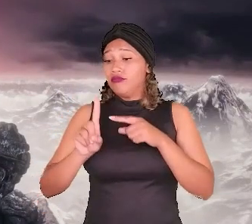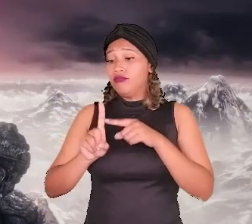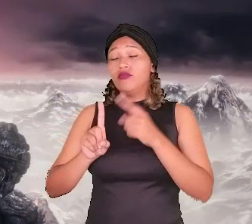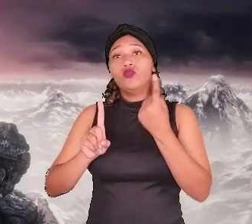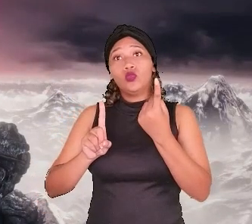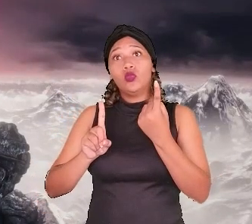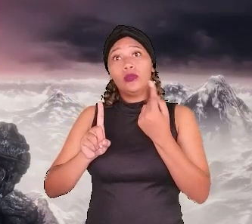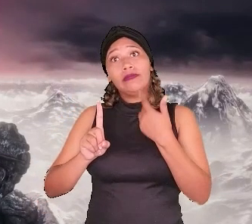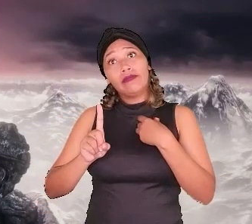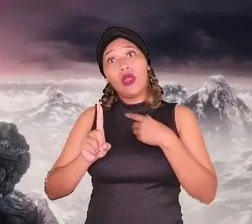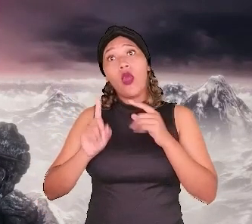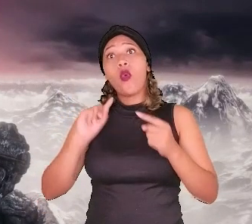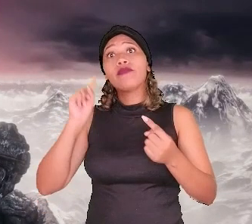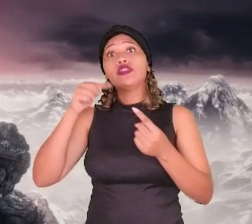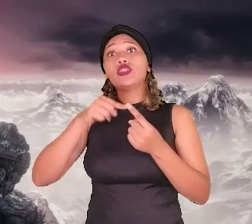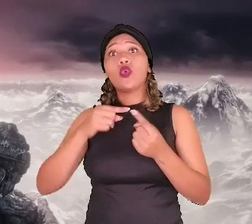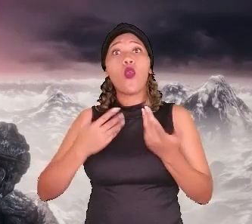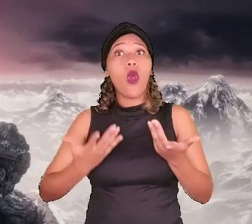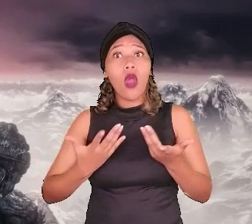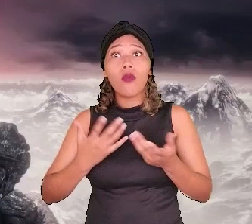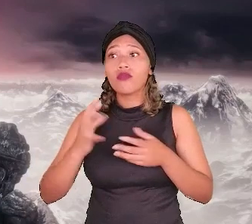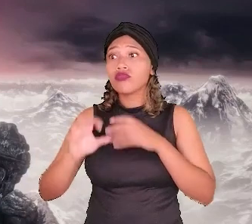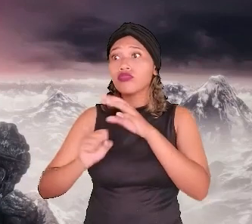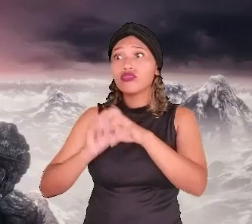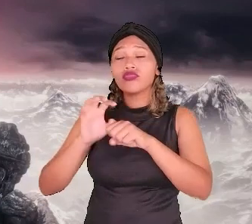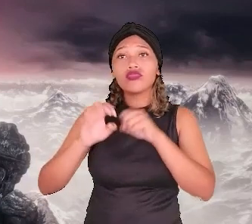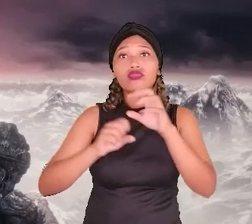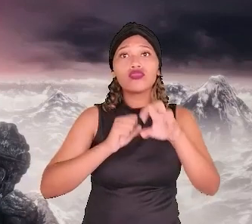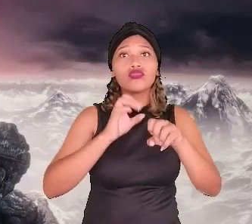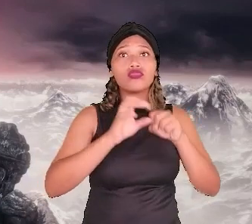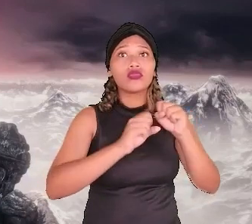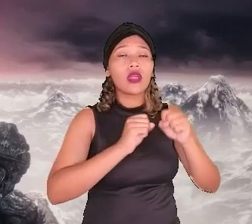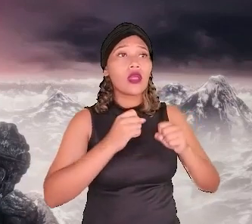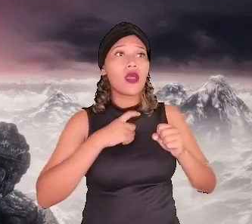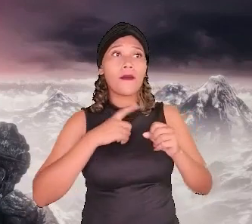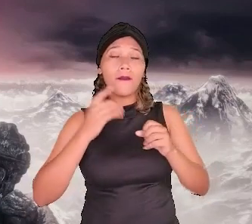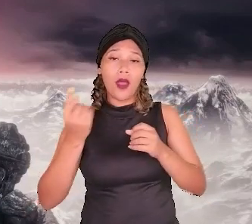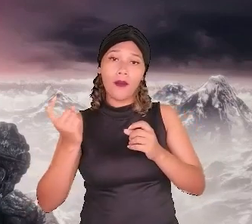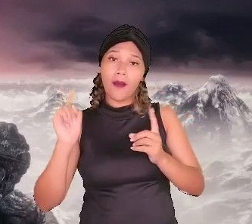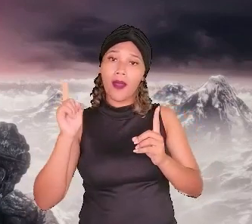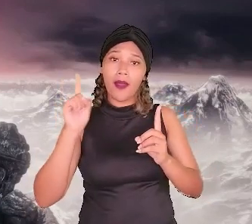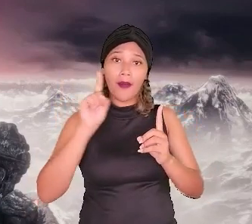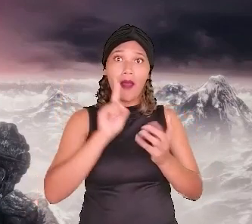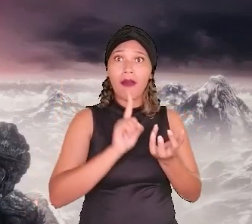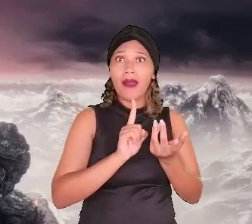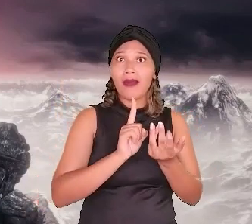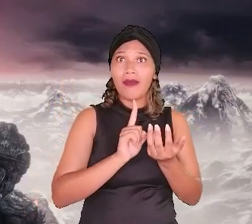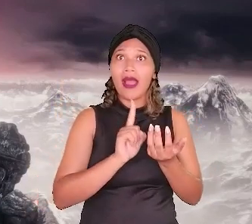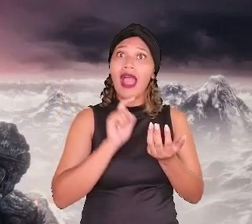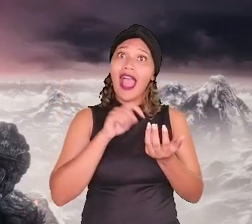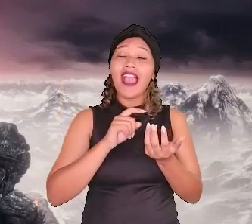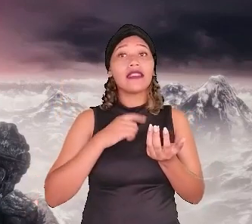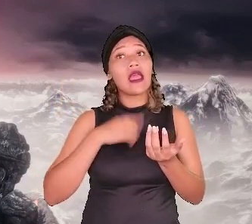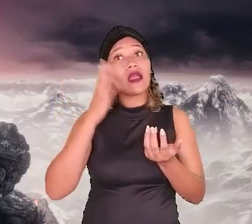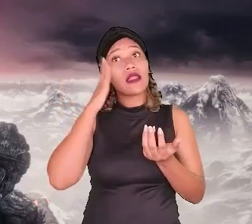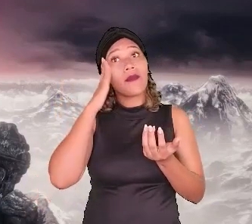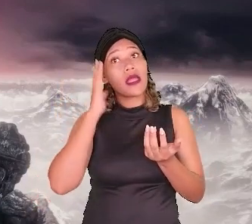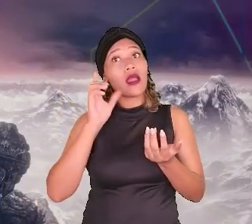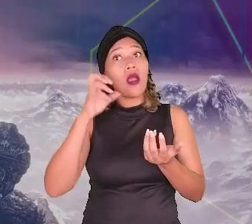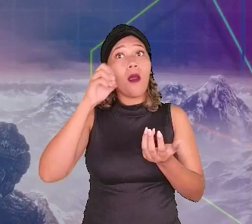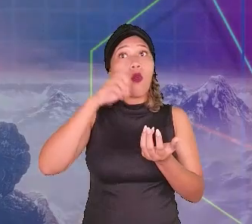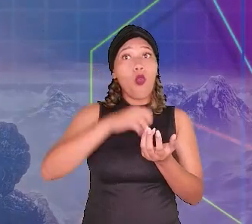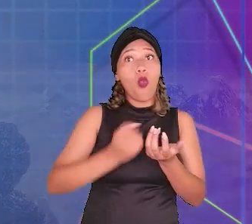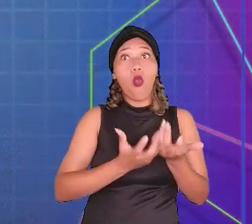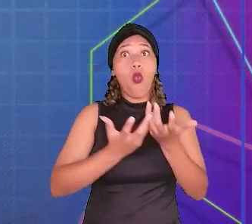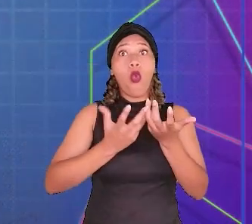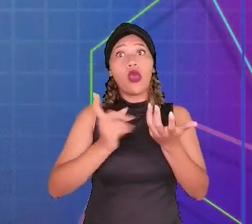Chosen Undead e tem como missão coletar todas as Lord Souls, ir até a primeira chama e então decidir se acende